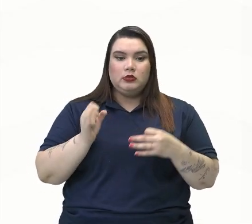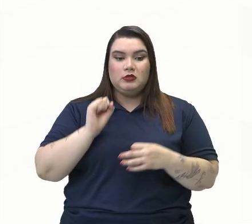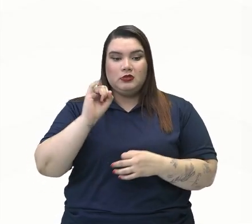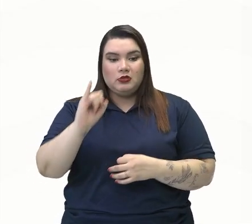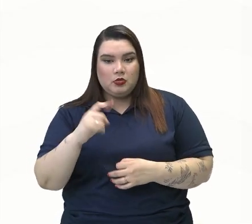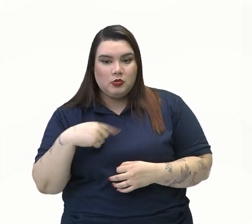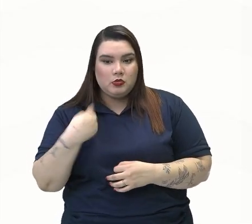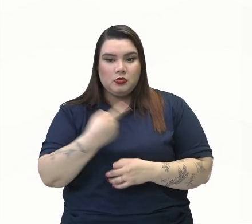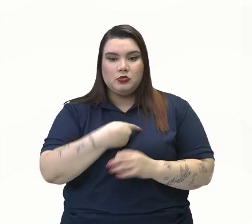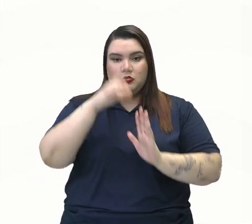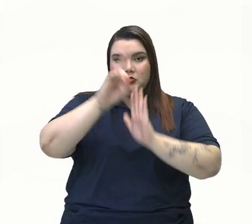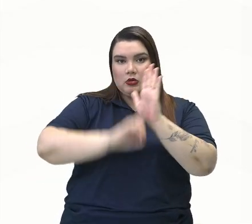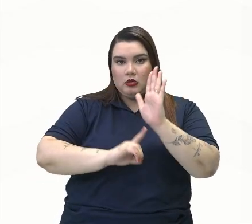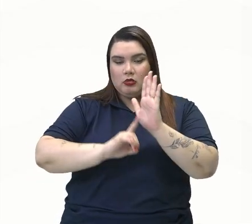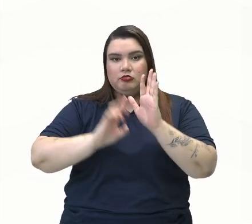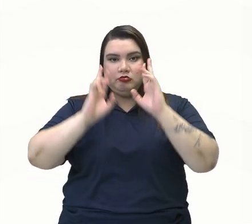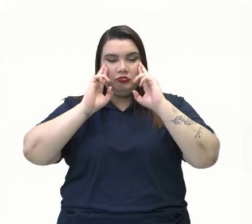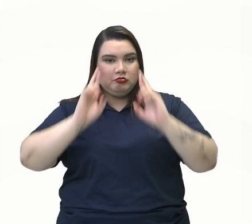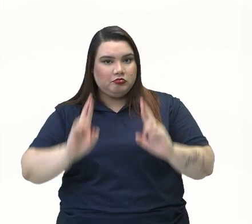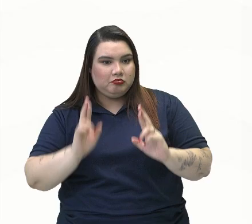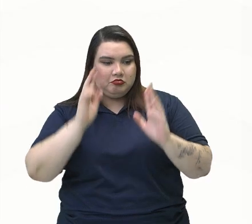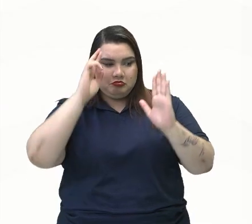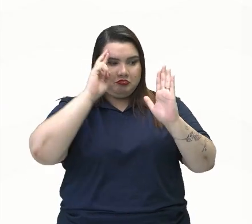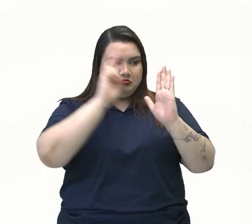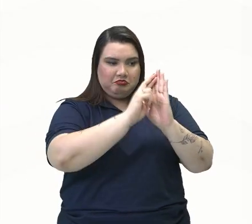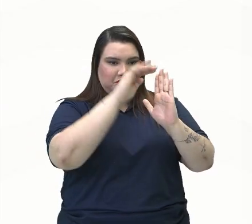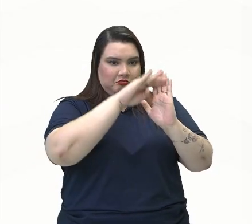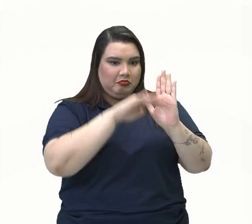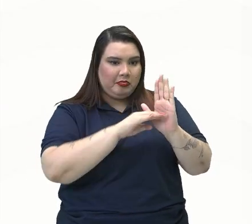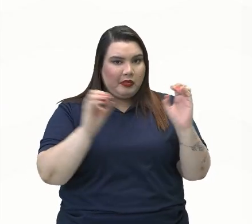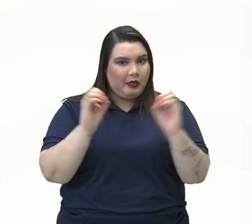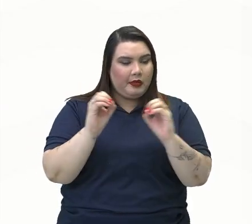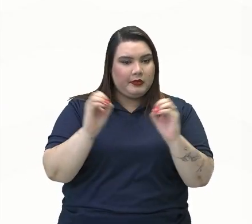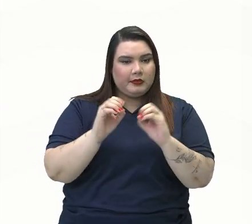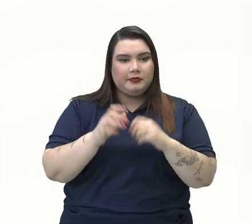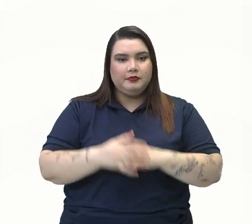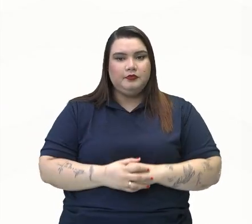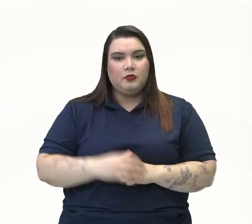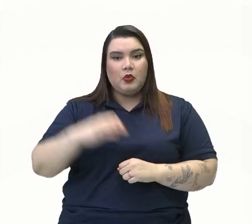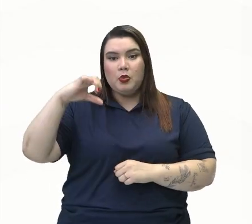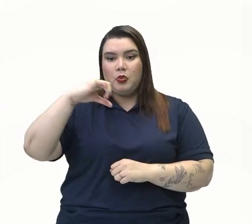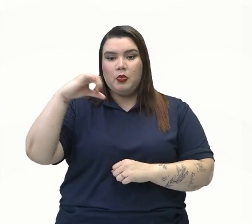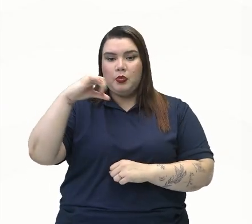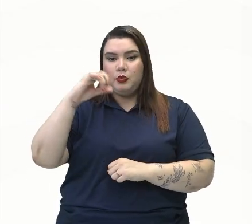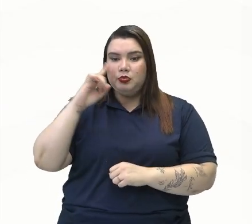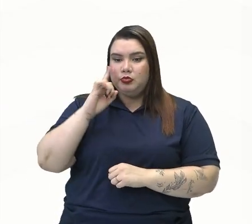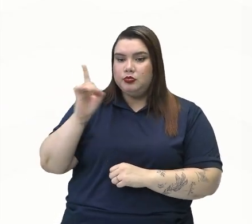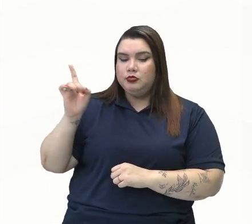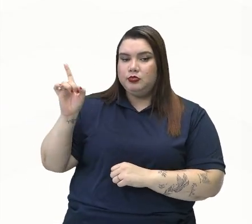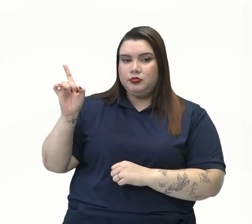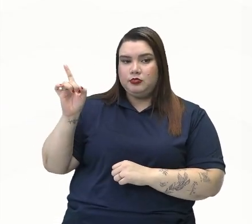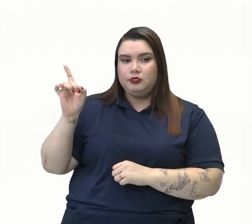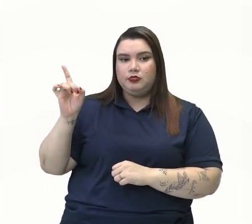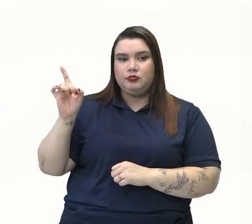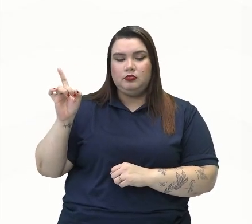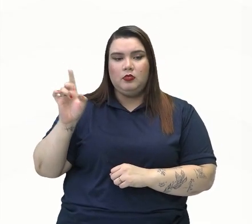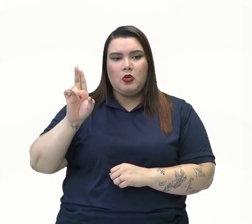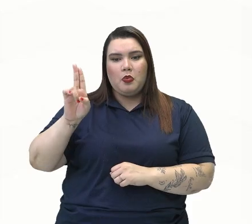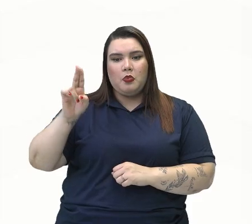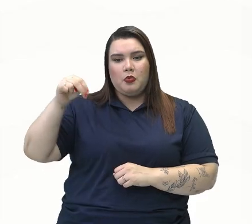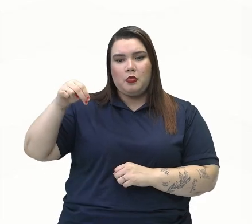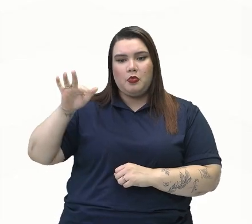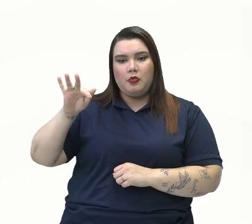nossos direitos não forem respeitados. 9, no unfair arrest. Unfair quer